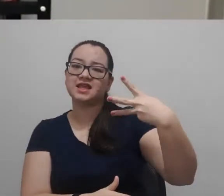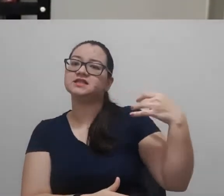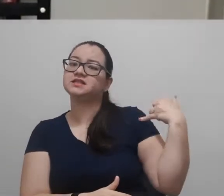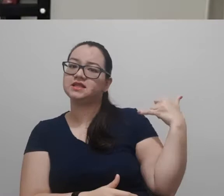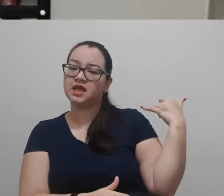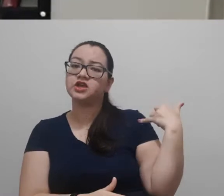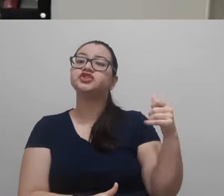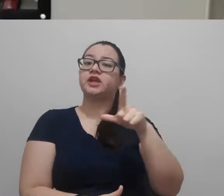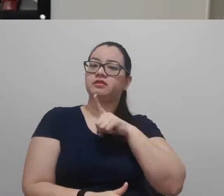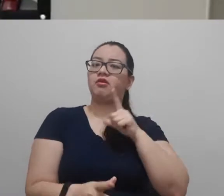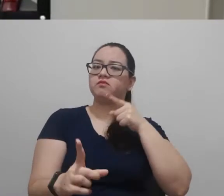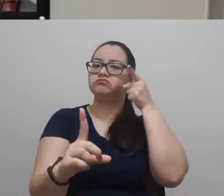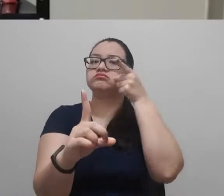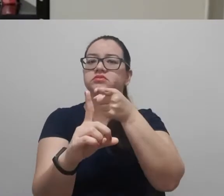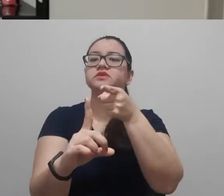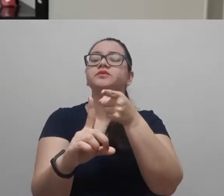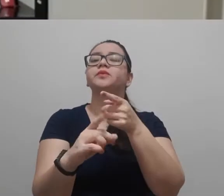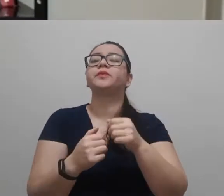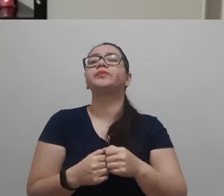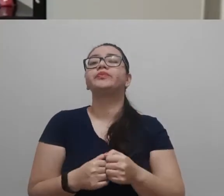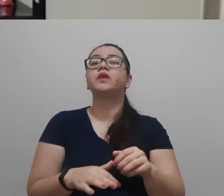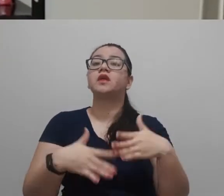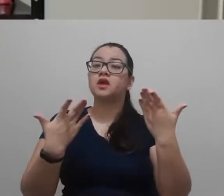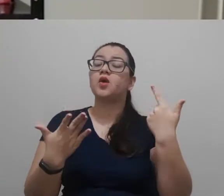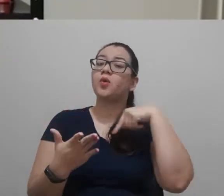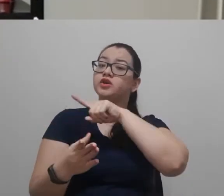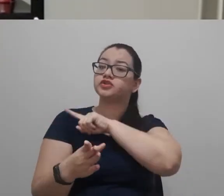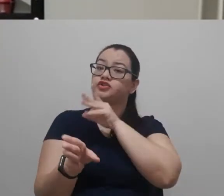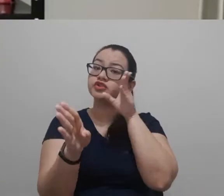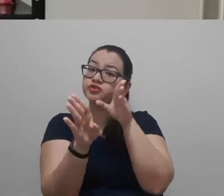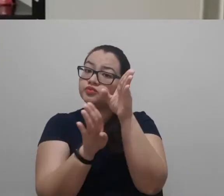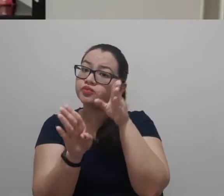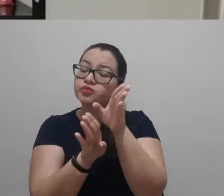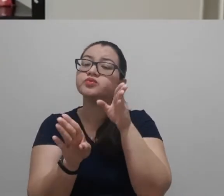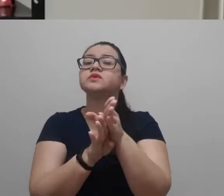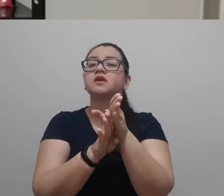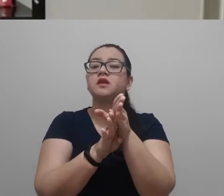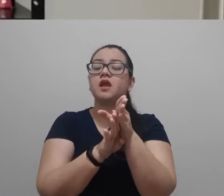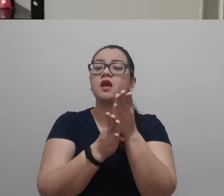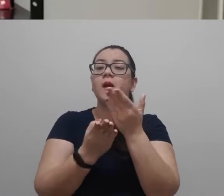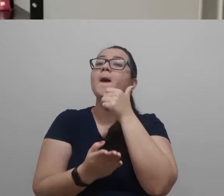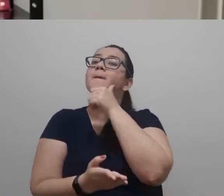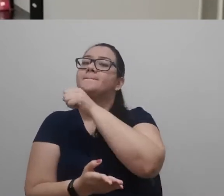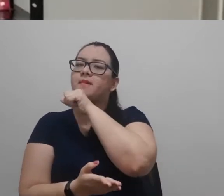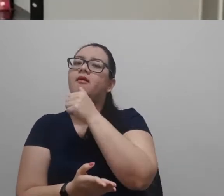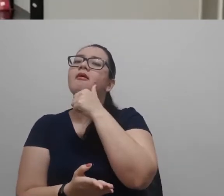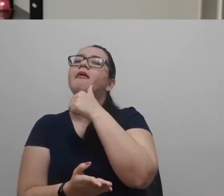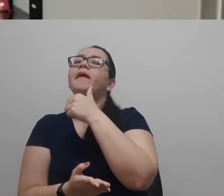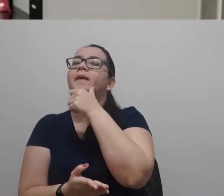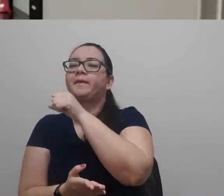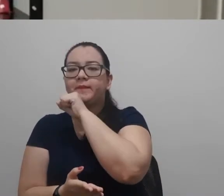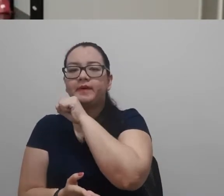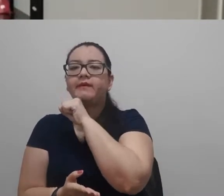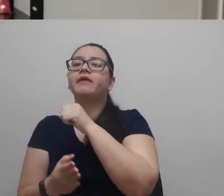13 anos vão ter suas atividades para serem feitas. O aconselhado que vocês façam é que enquanto os pais assistem ao